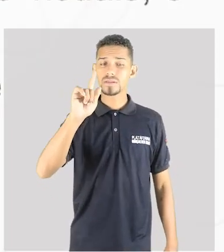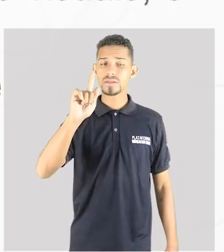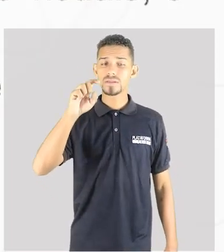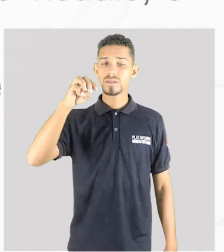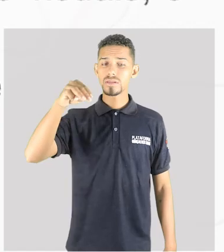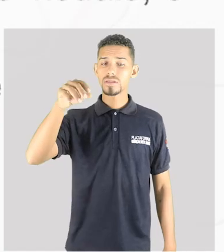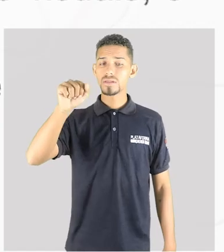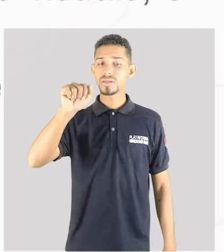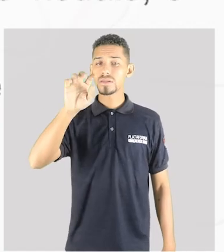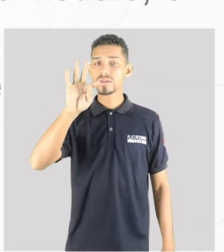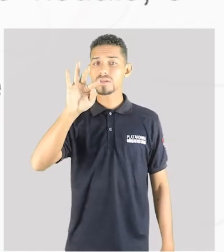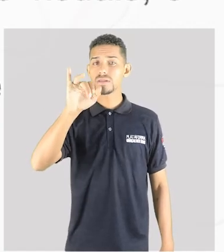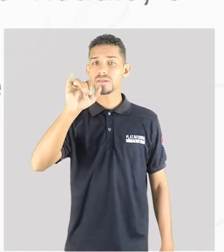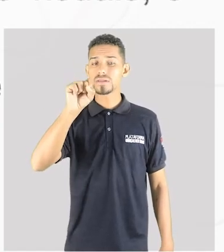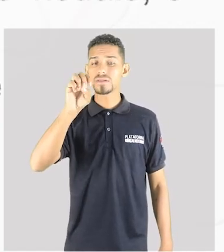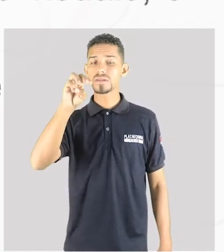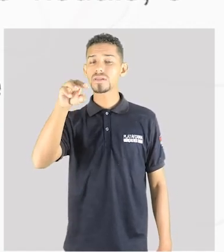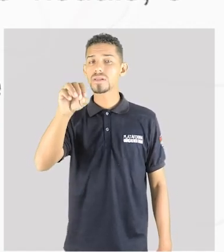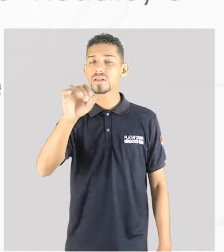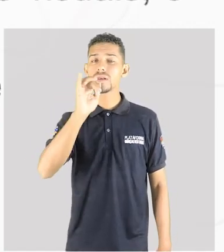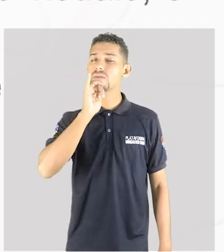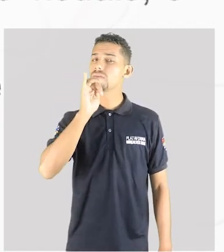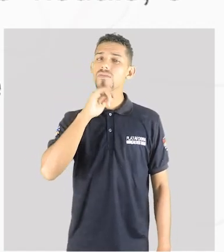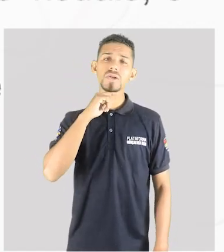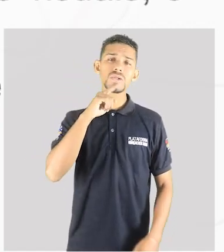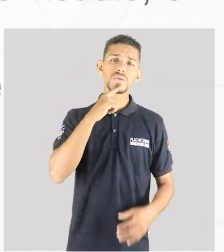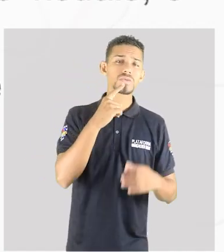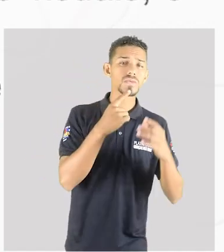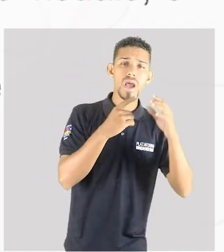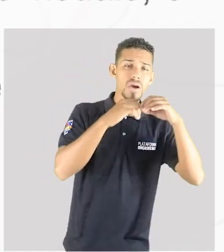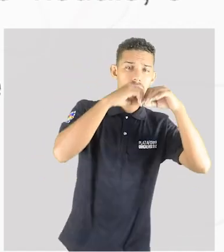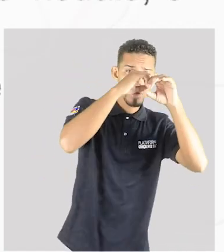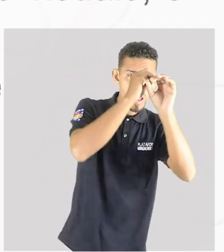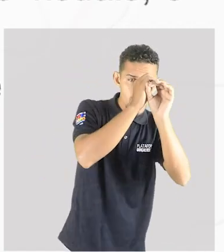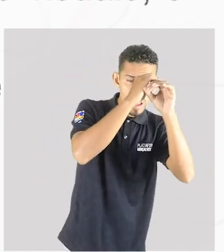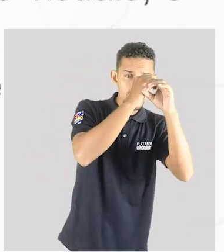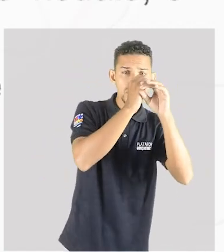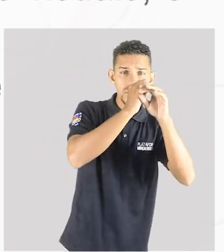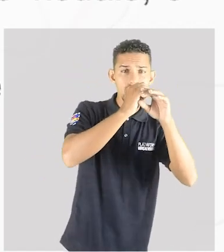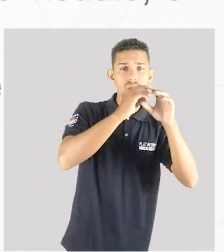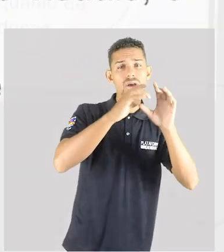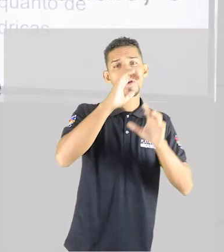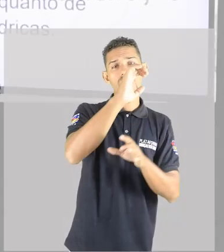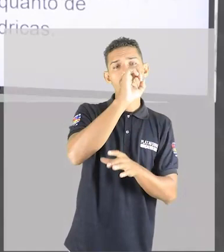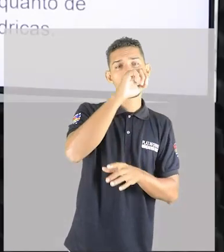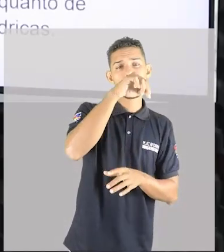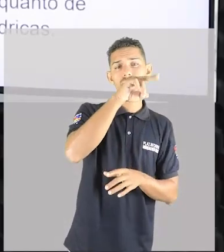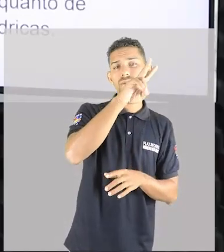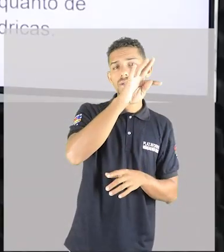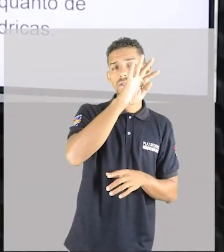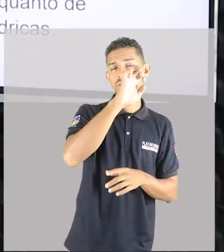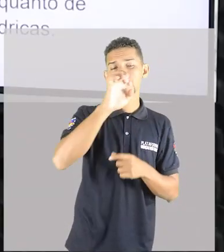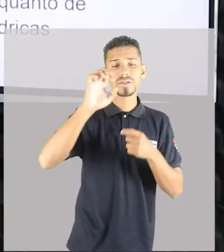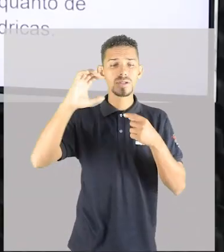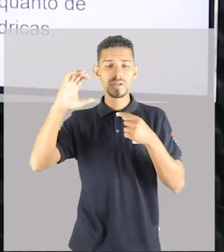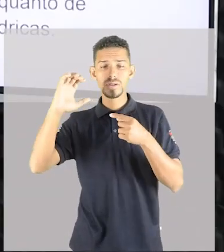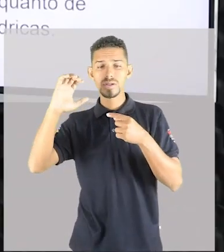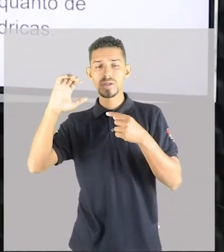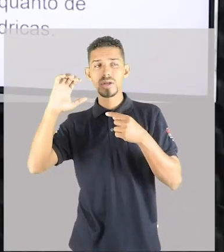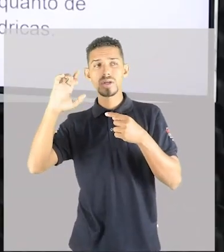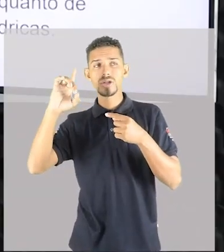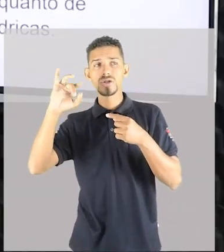ensino médio, porque ele não é corrigido nem com lentes convergentes e nem com lentes divergentes. São os dois tipos de lente que a gente estuda no ensino